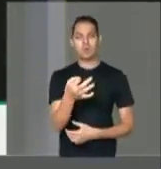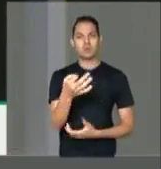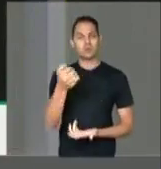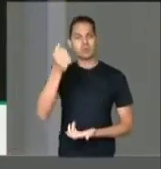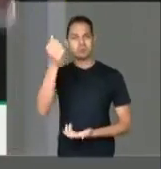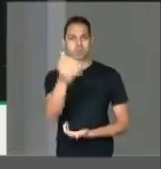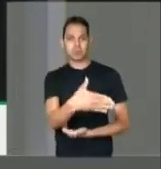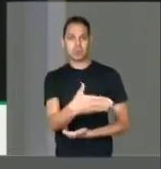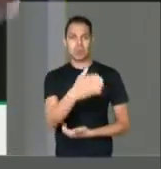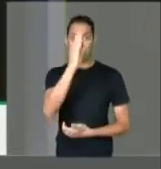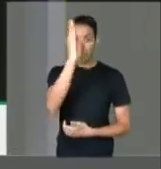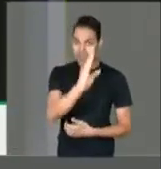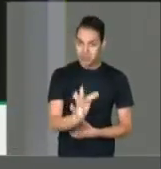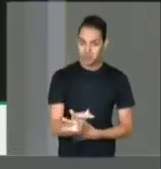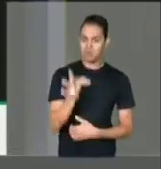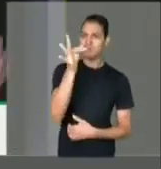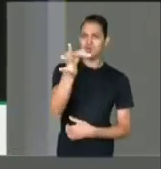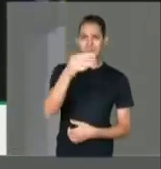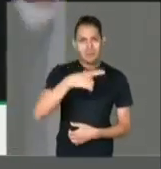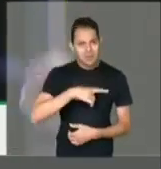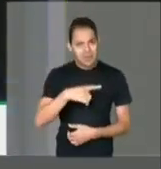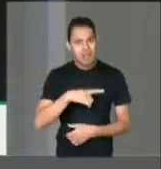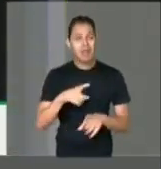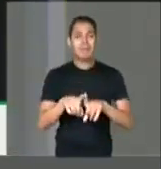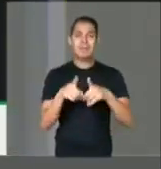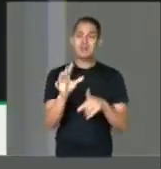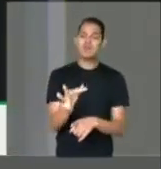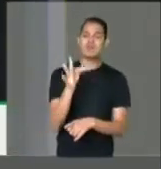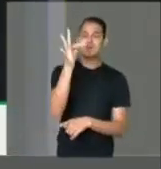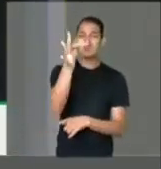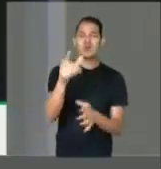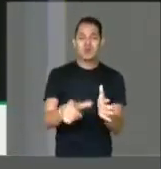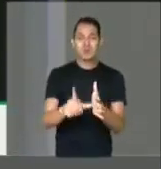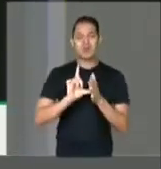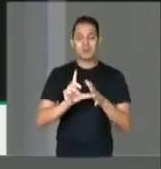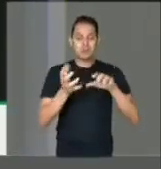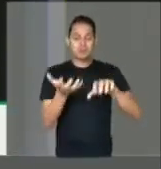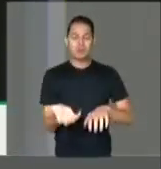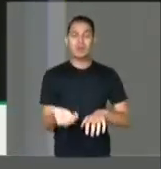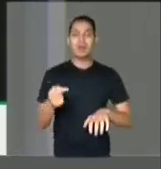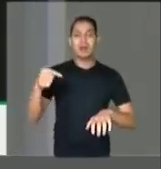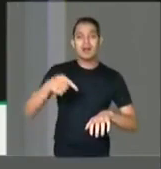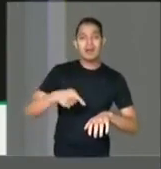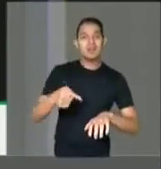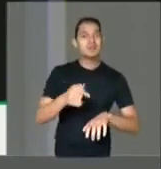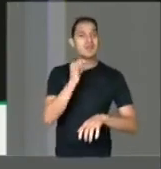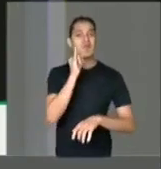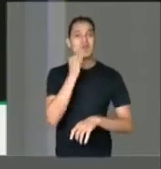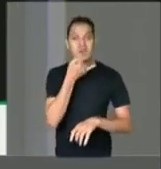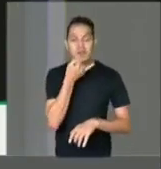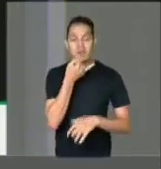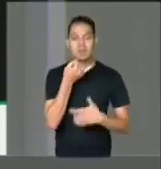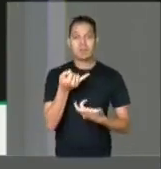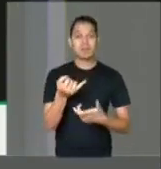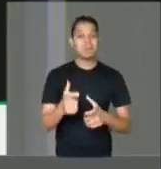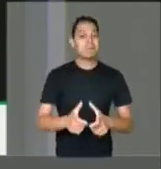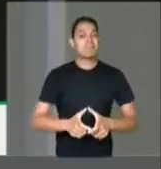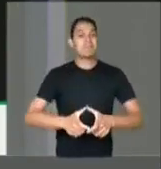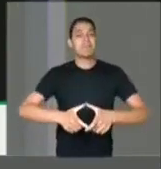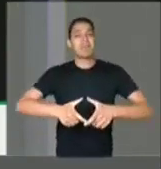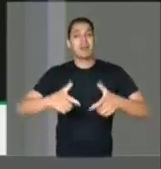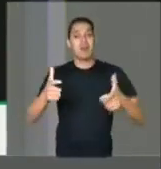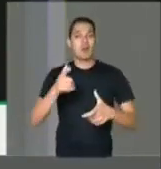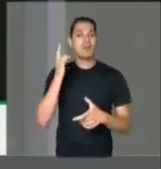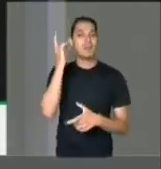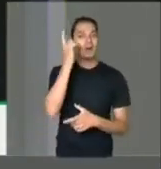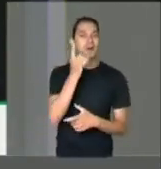adotada, senhor presidente. O Brasil tem futuro, mas o futuro do Brasil passa pelo Congresso Nacional. Infelizmente, a maior parte dos